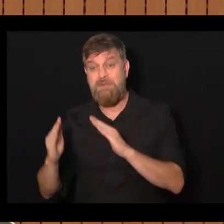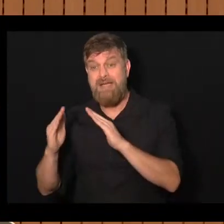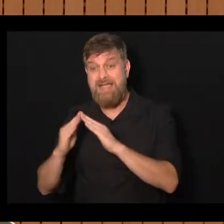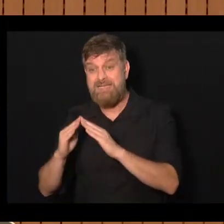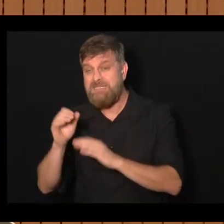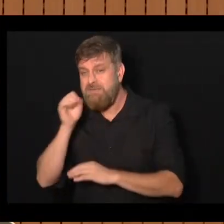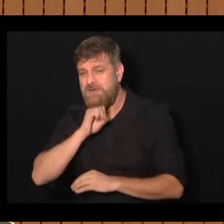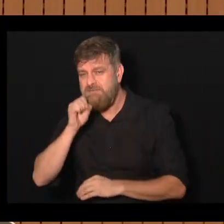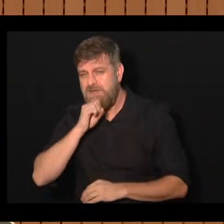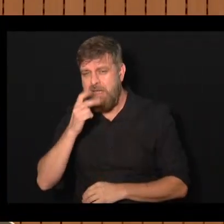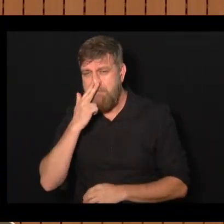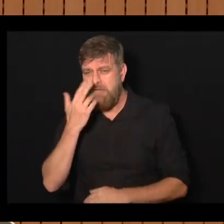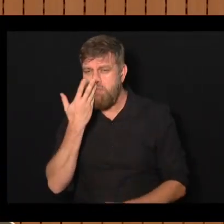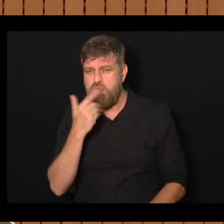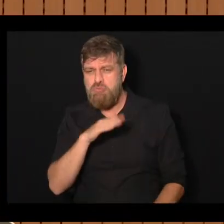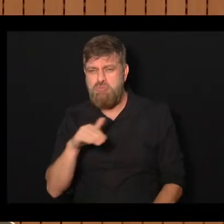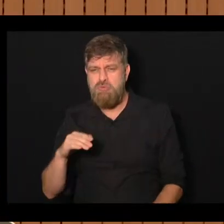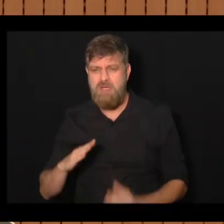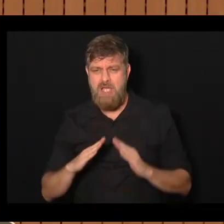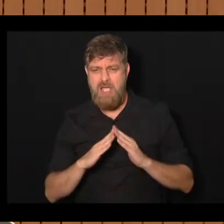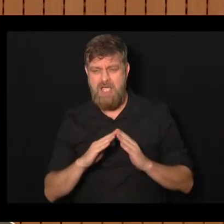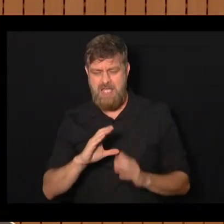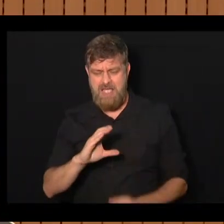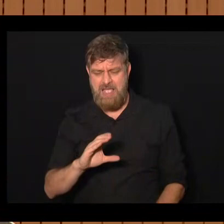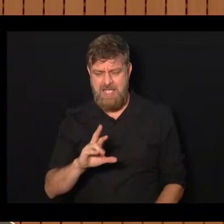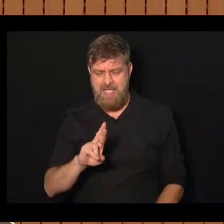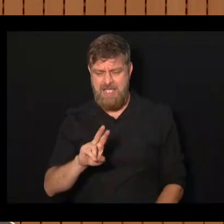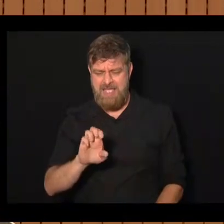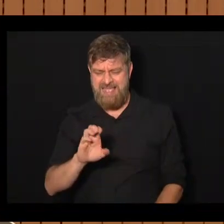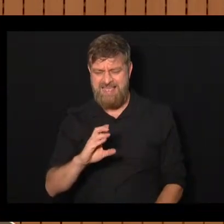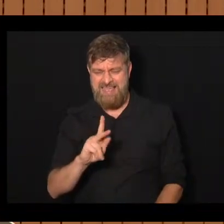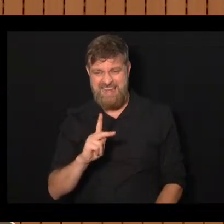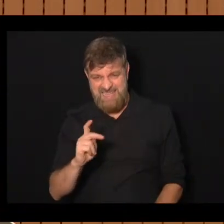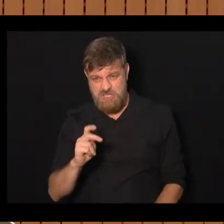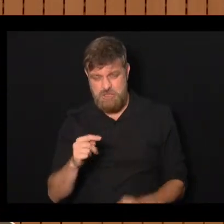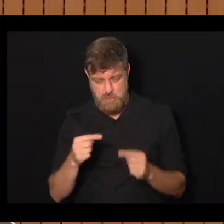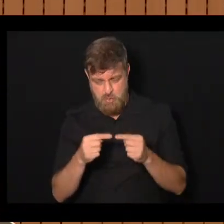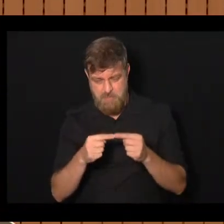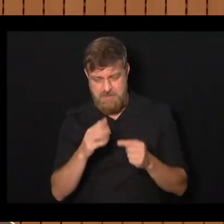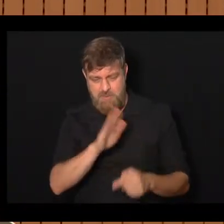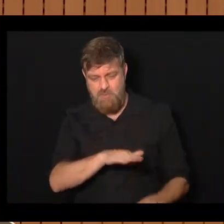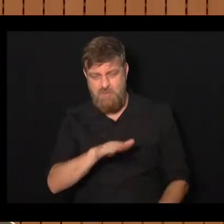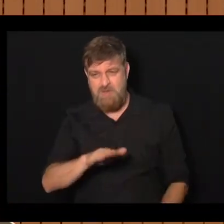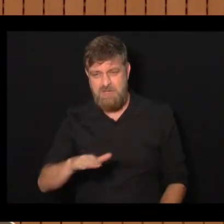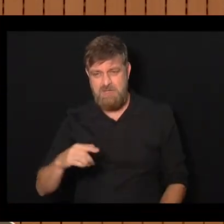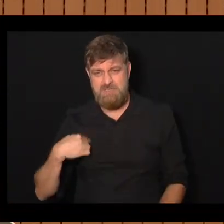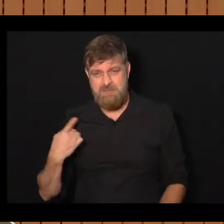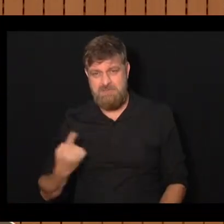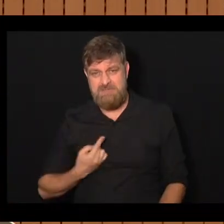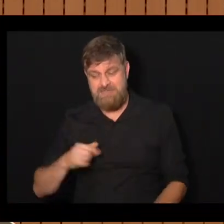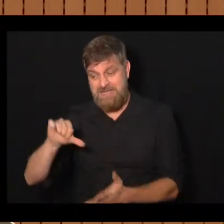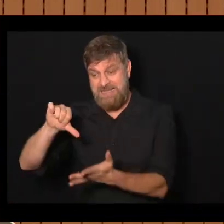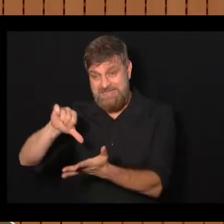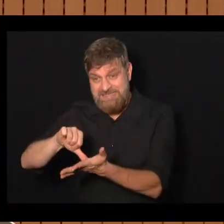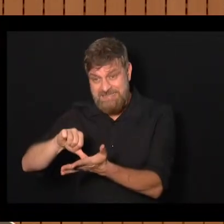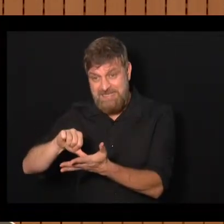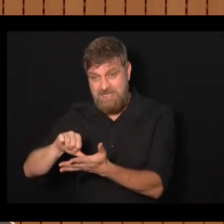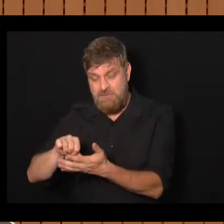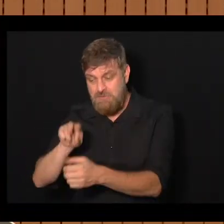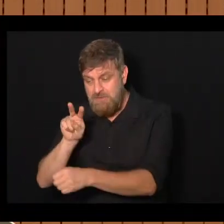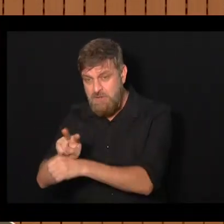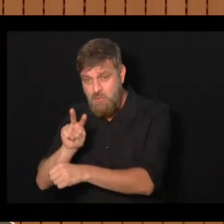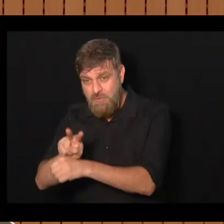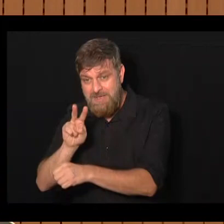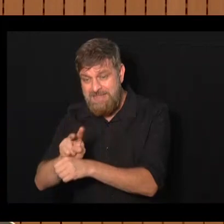até infantil, porque creche normalmente é para criança. Mas a gente vai chamar Centro de Atendimento Integral